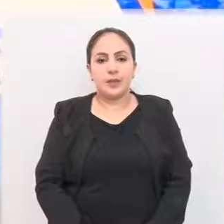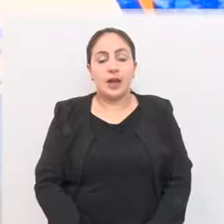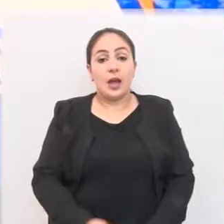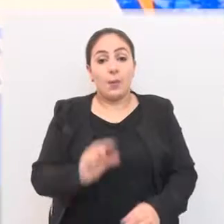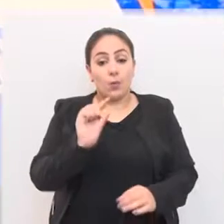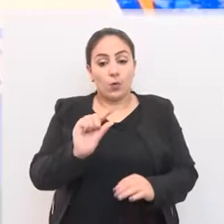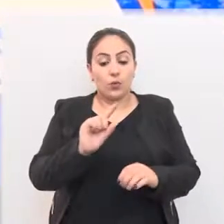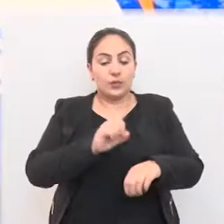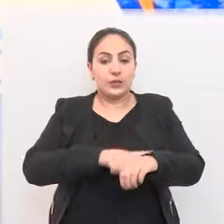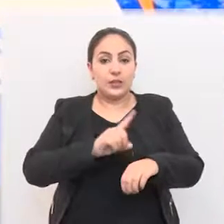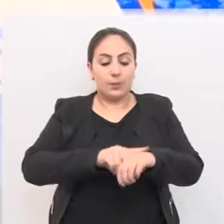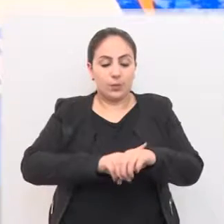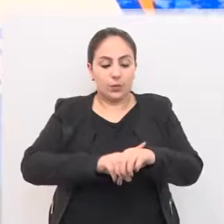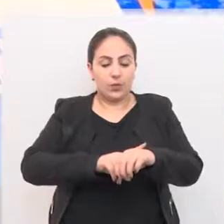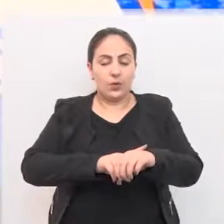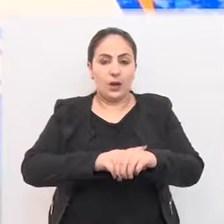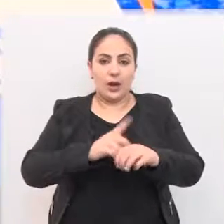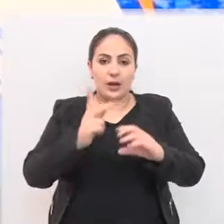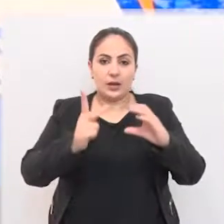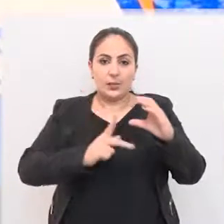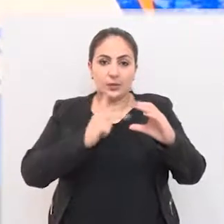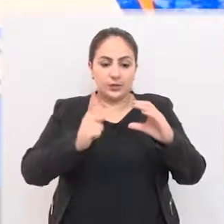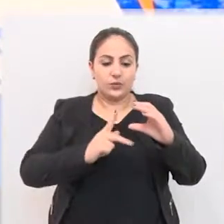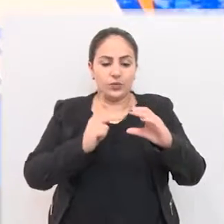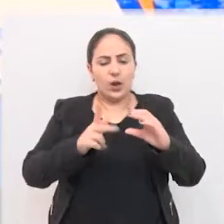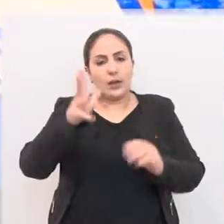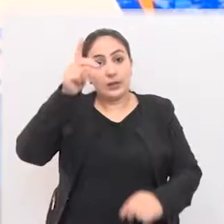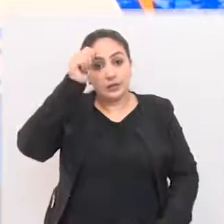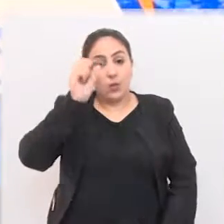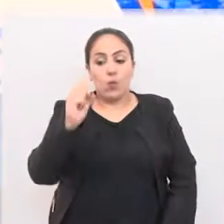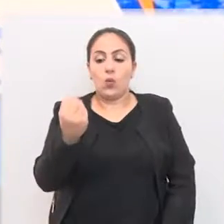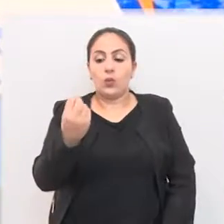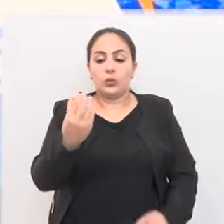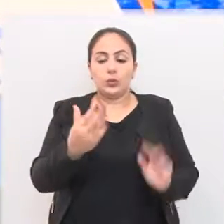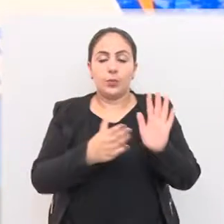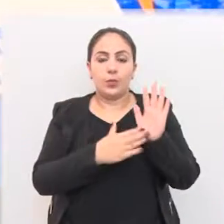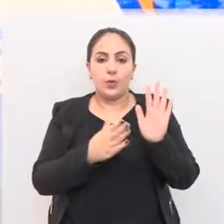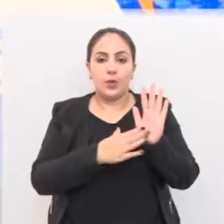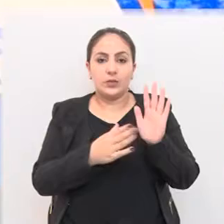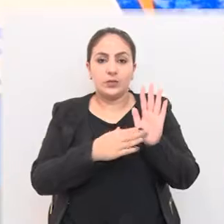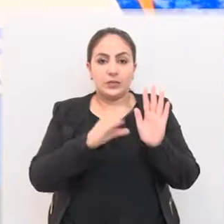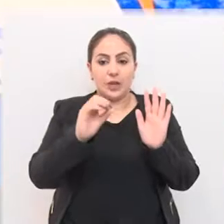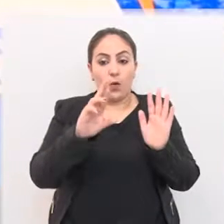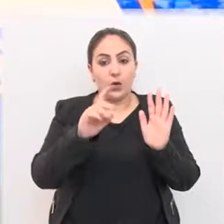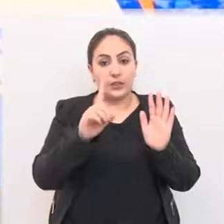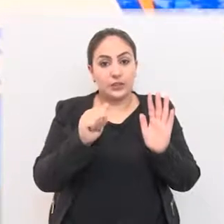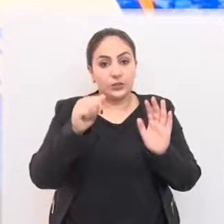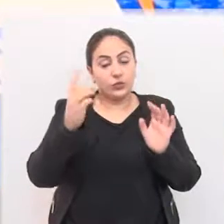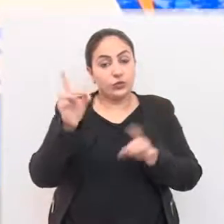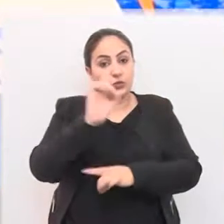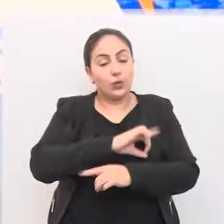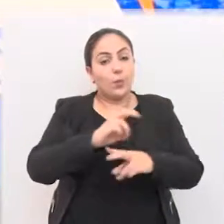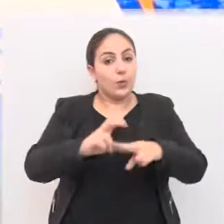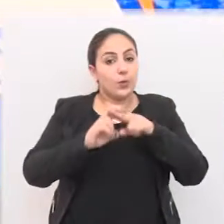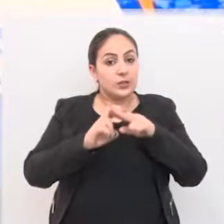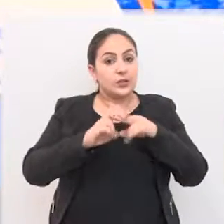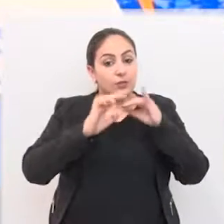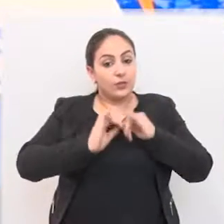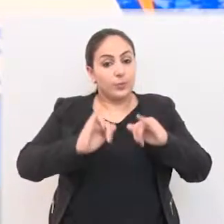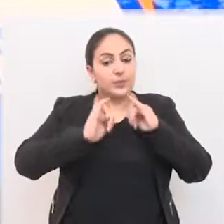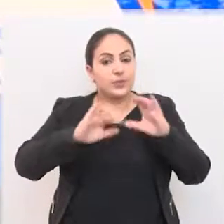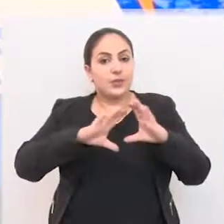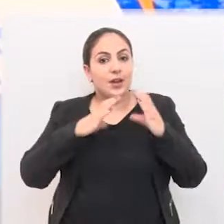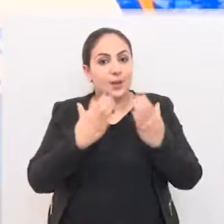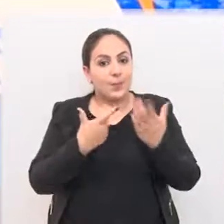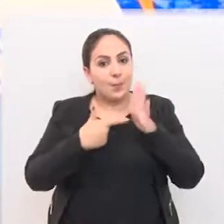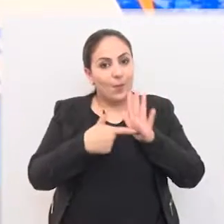E recentemente o Parlamento Municipal apreciou 8 proposições na ordem do dia. Por isso, o Jornal da